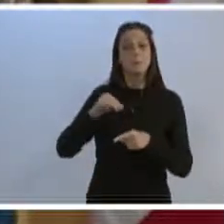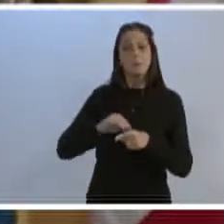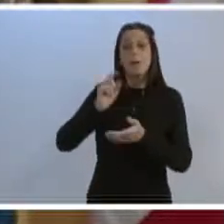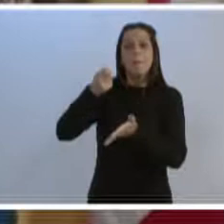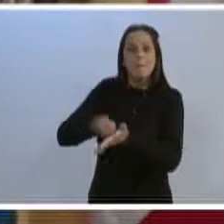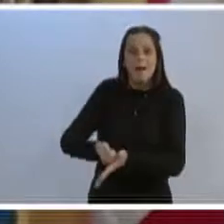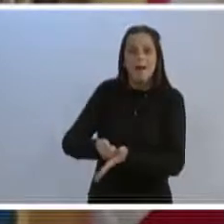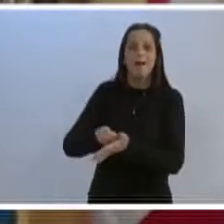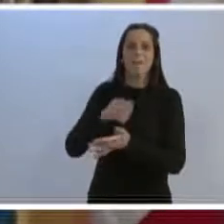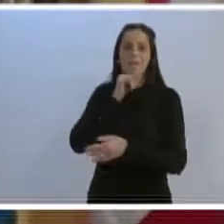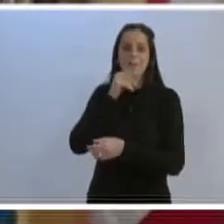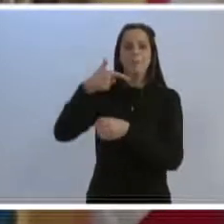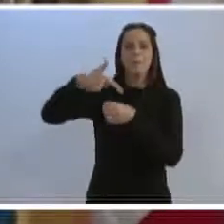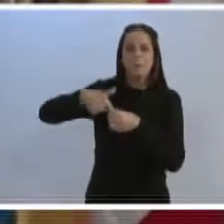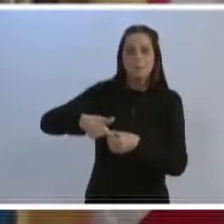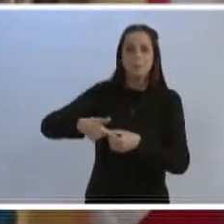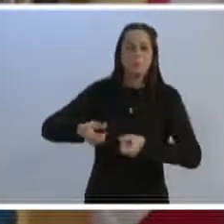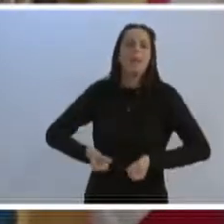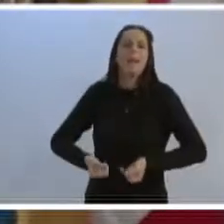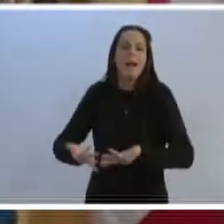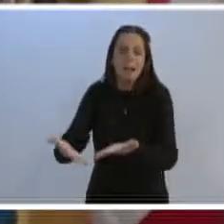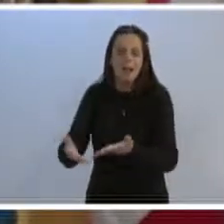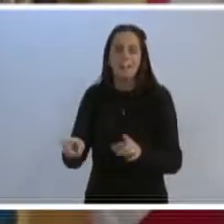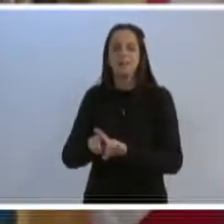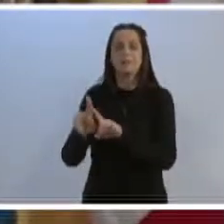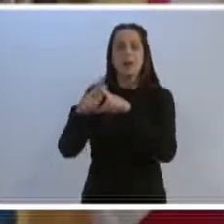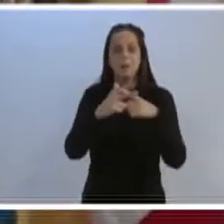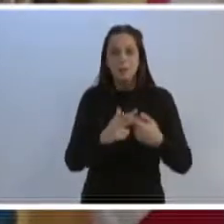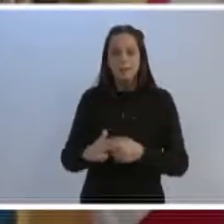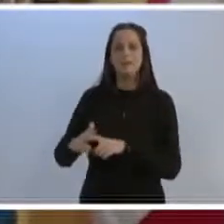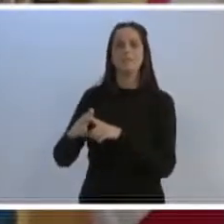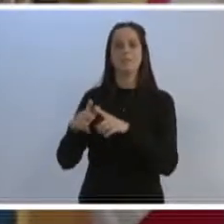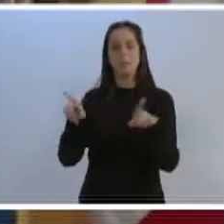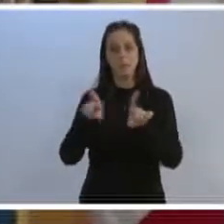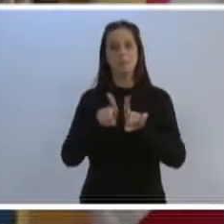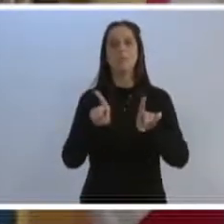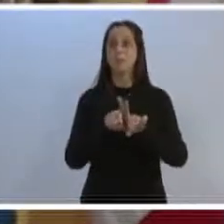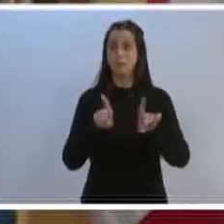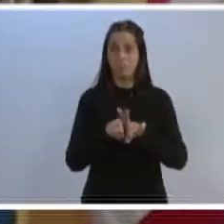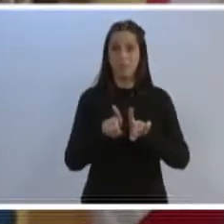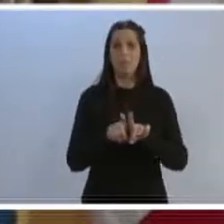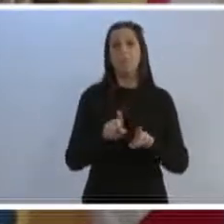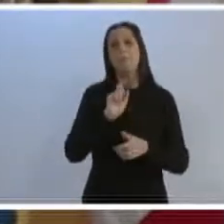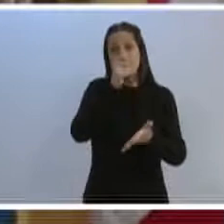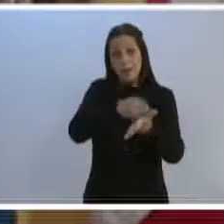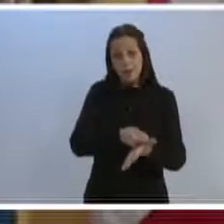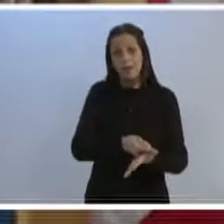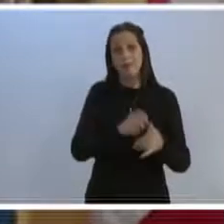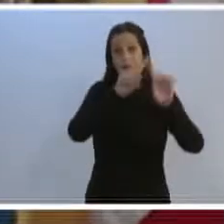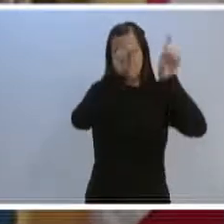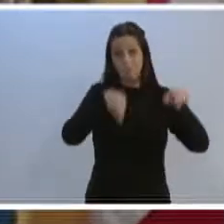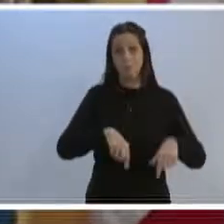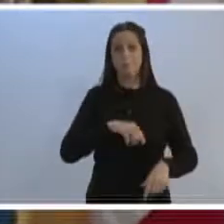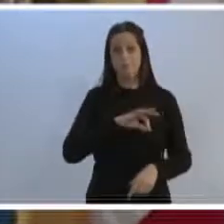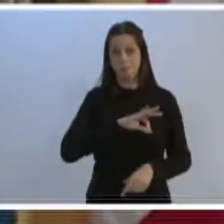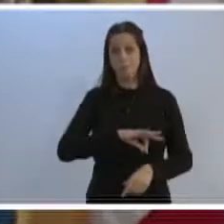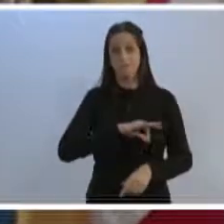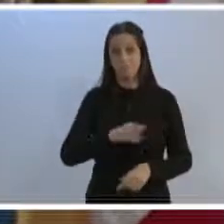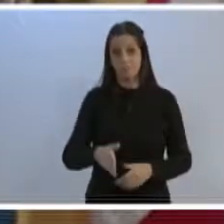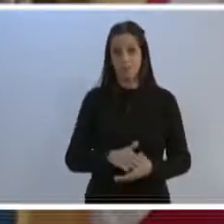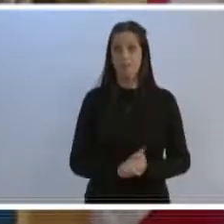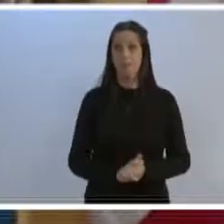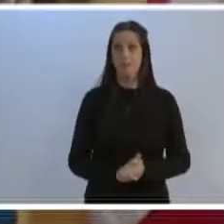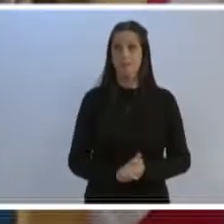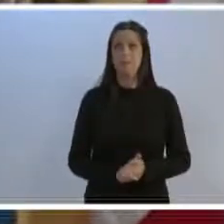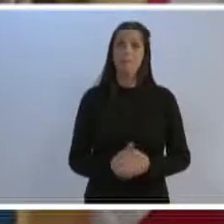com um combustível manutenção inclusive com pessoal ao meu ver a